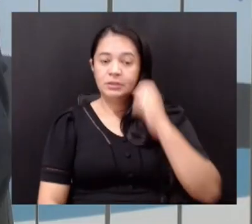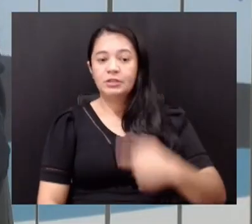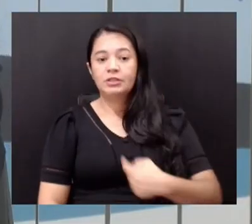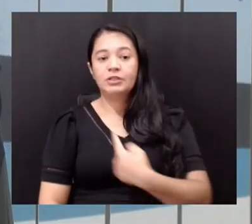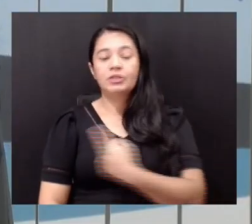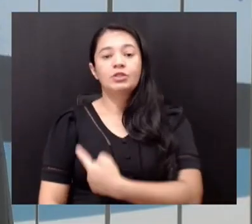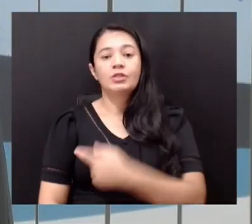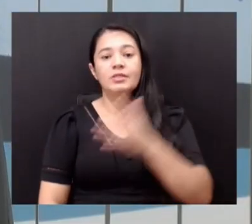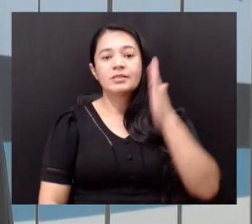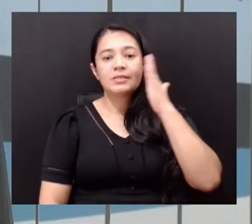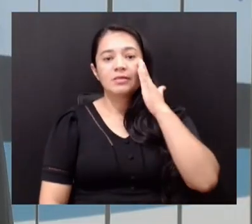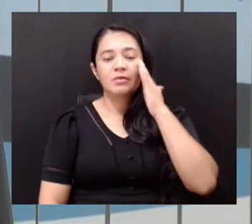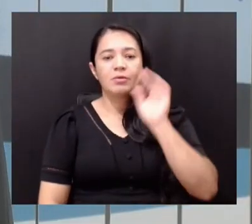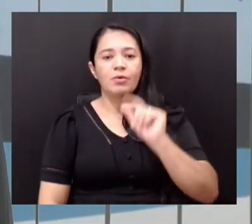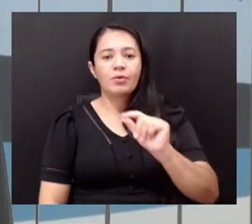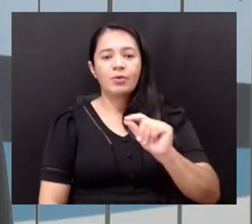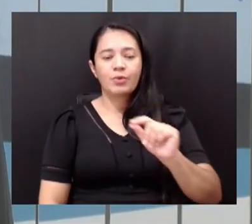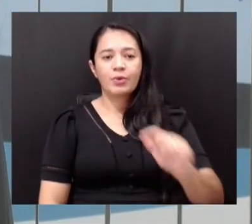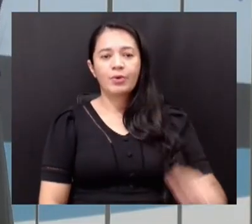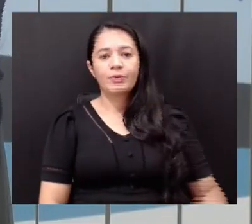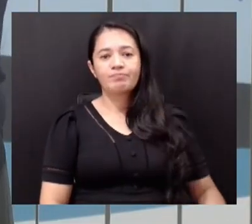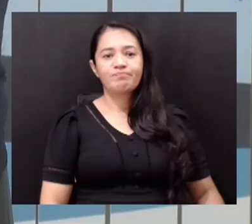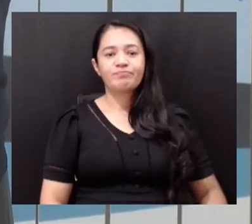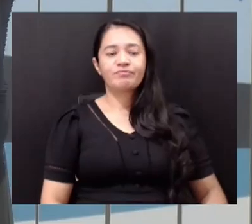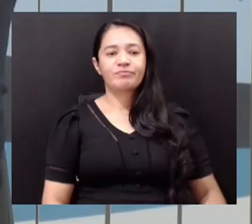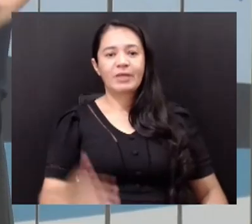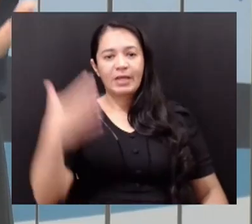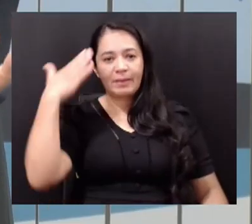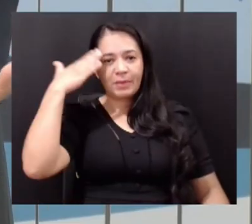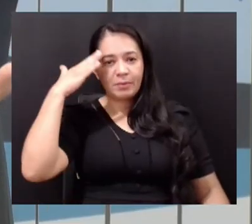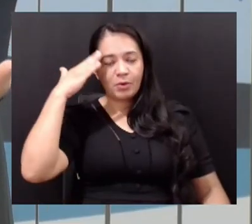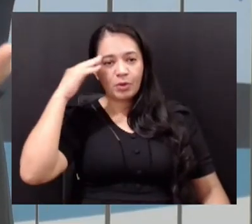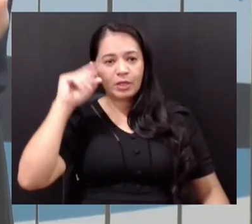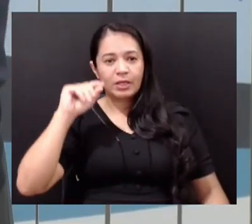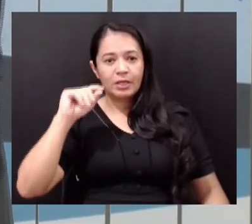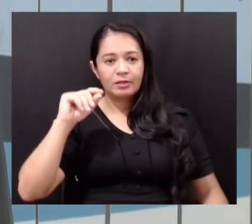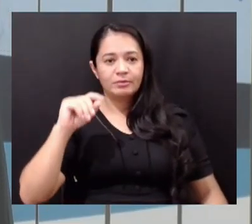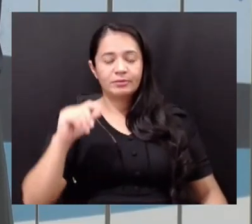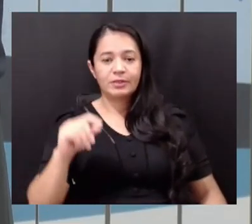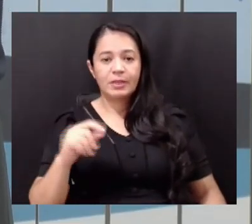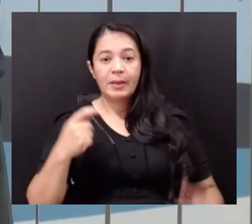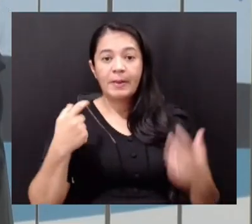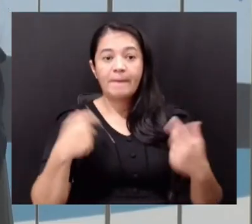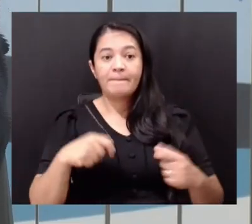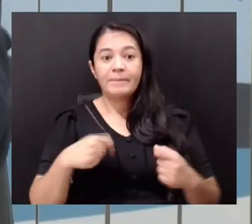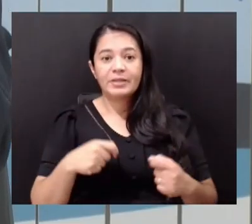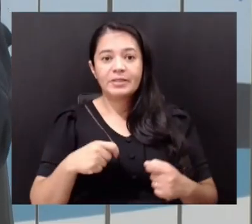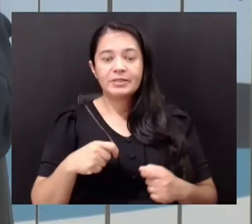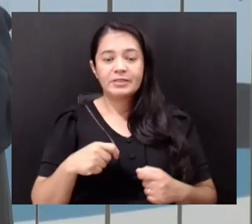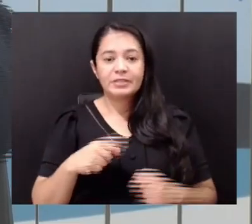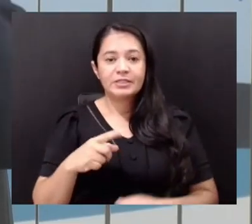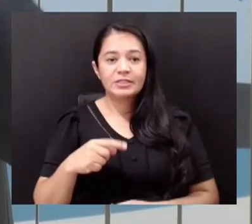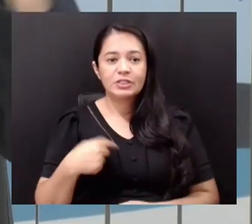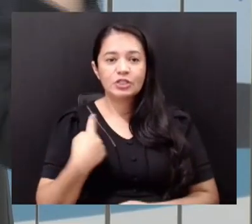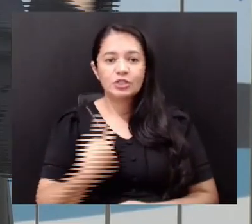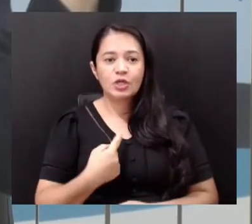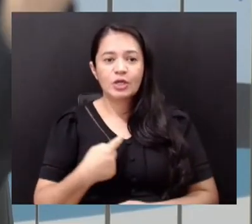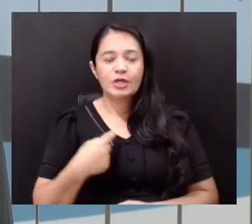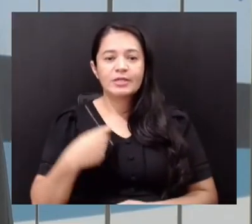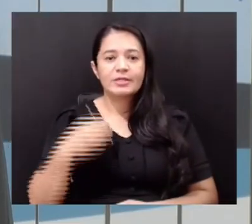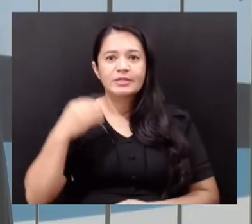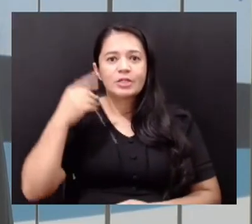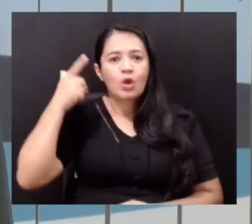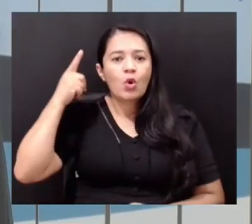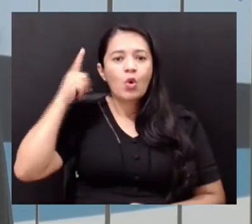é entendido que precisa de um time para a gente conseguir realmente ter a